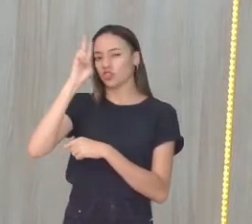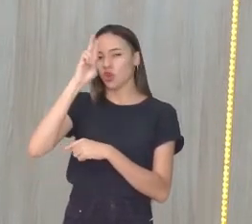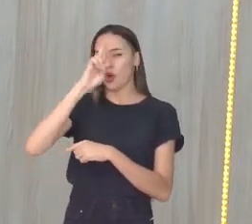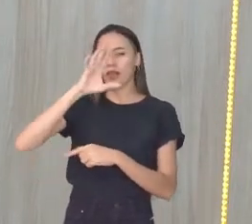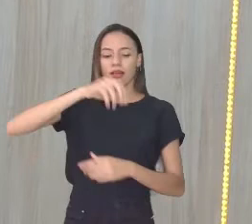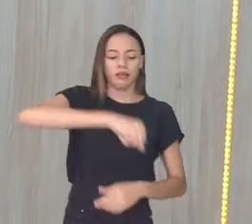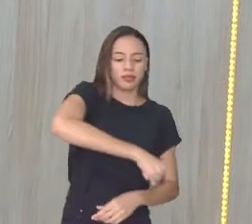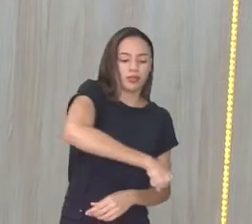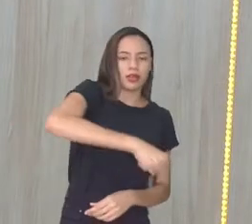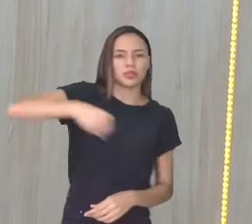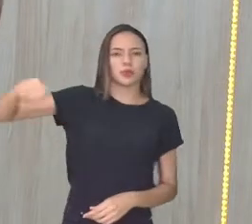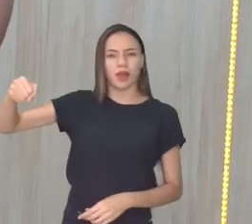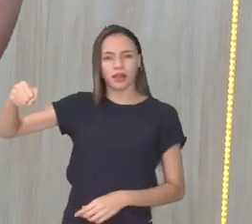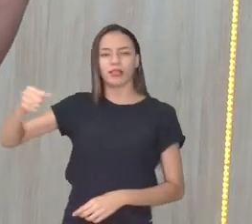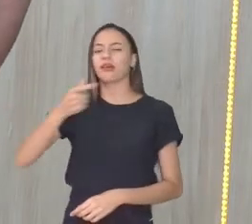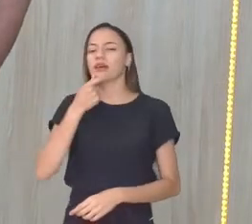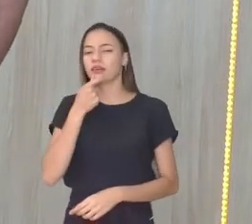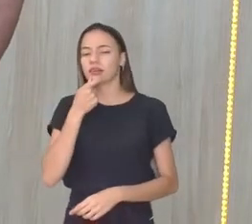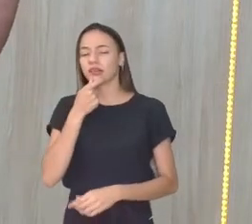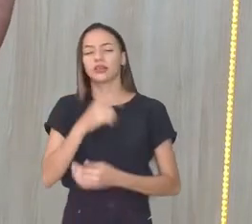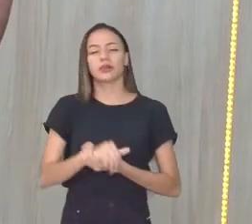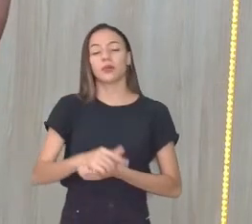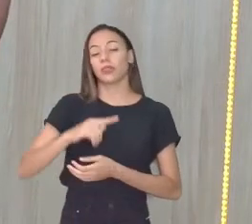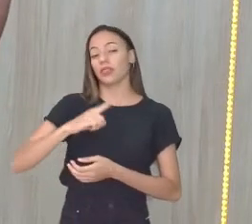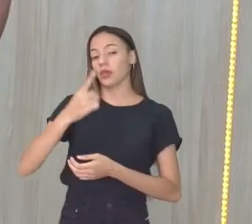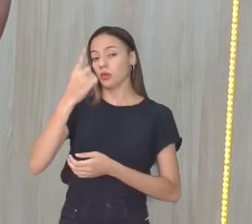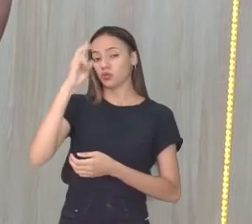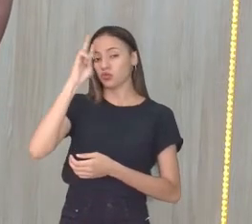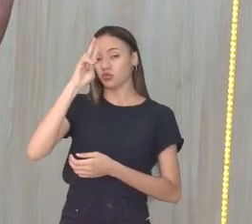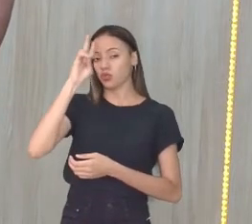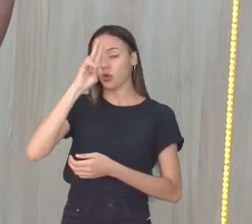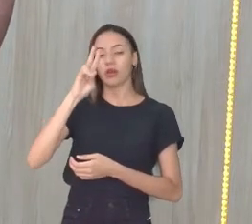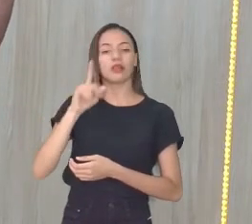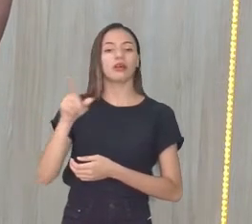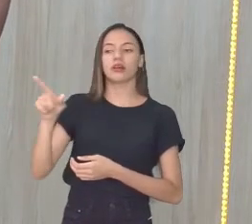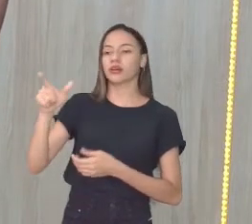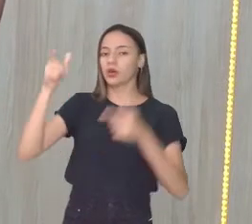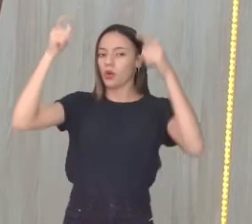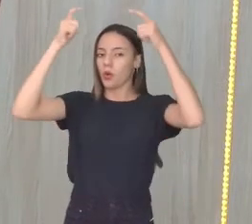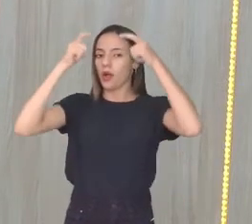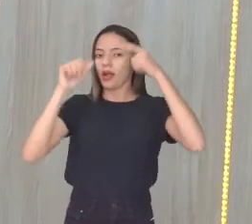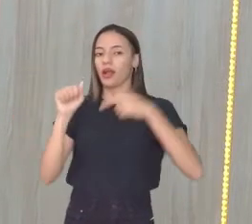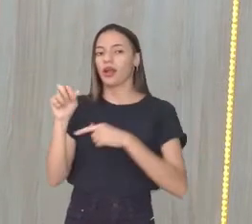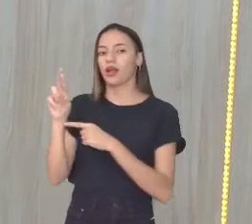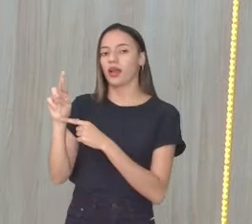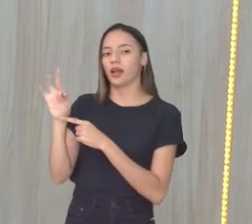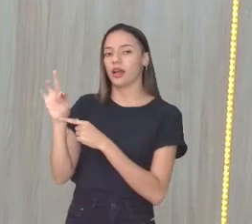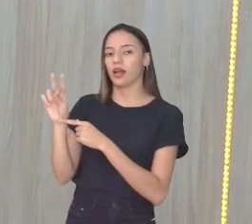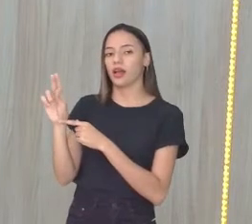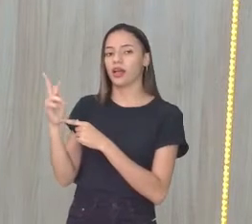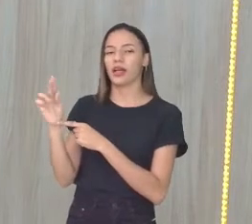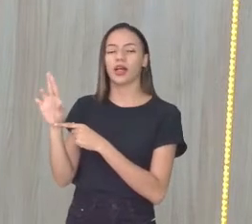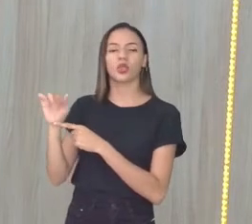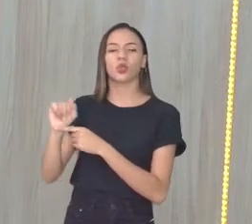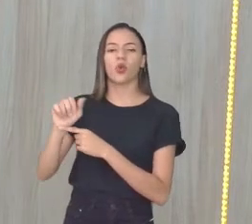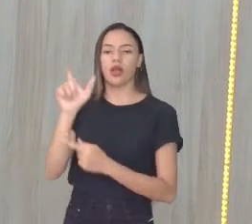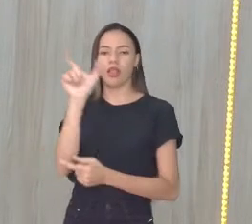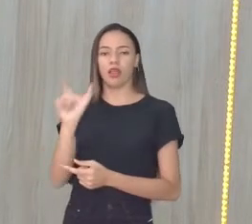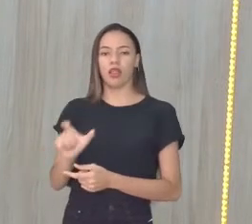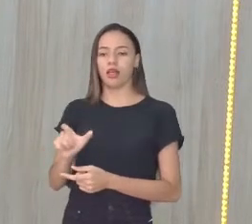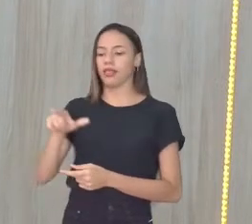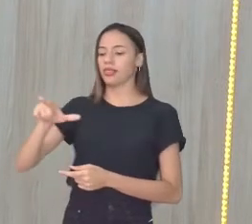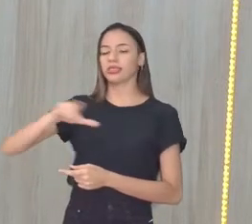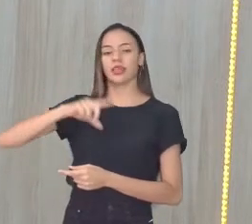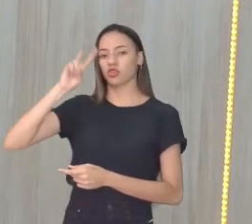Arthur lá na Inglaterra, professora, diz que tem uma história que, quando ele começou a falar, no italiano tem a história da távola